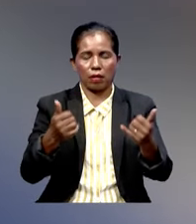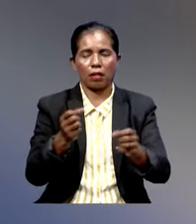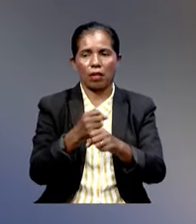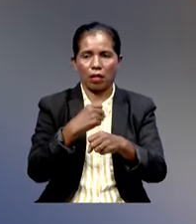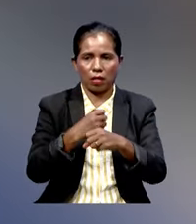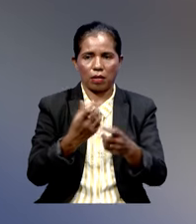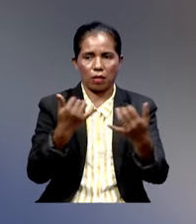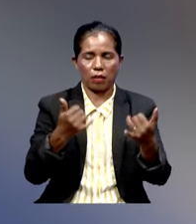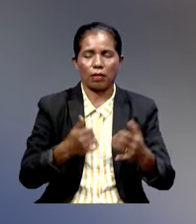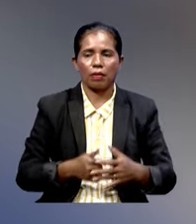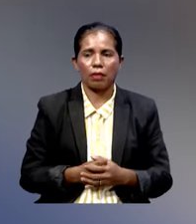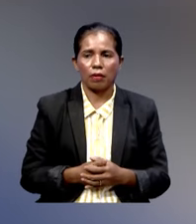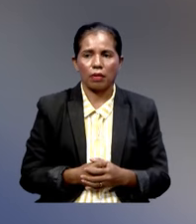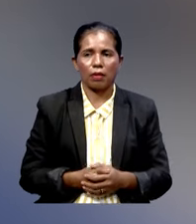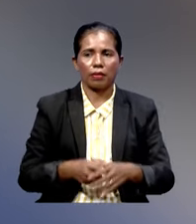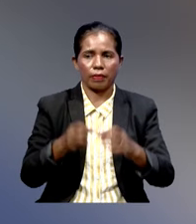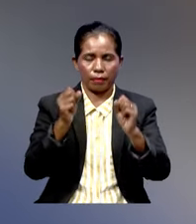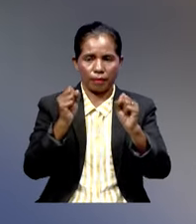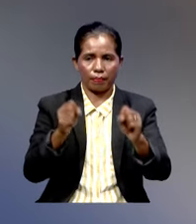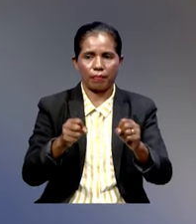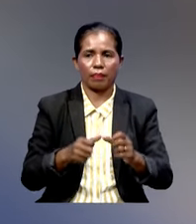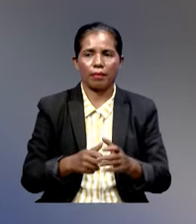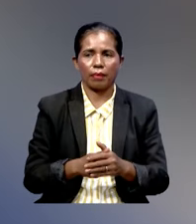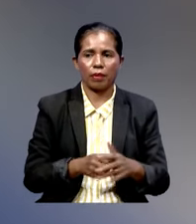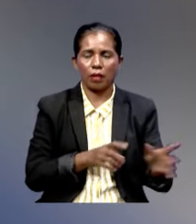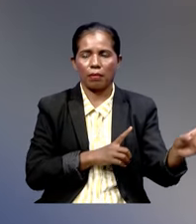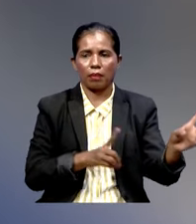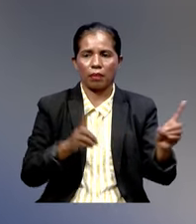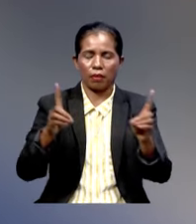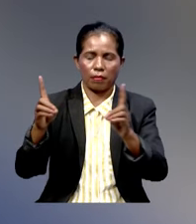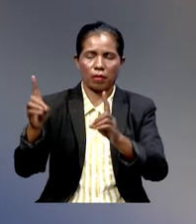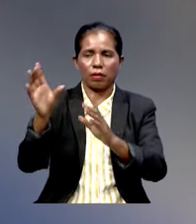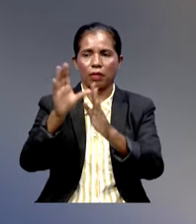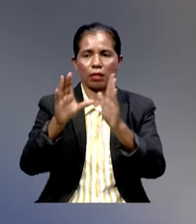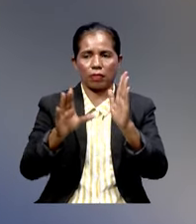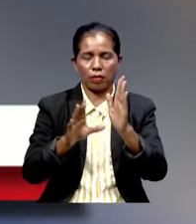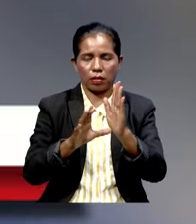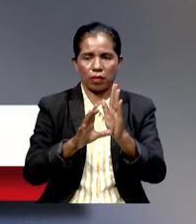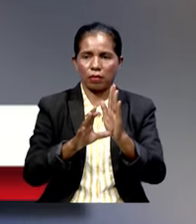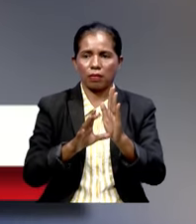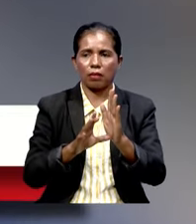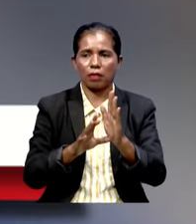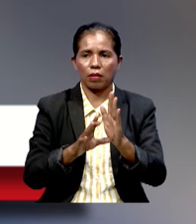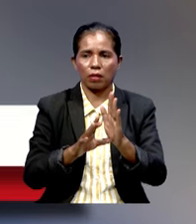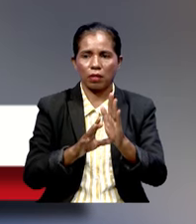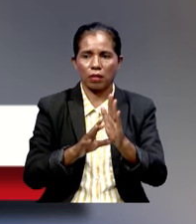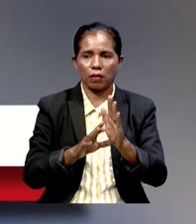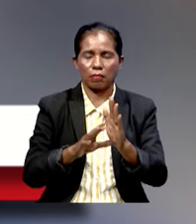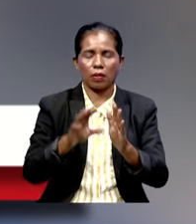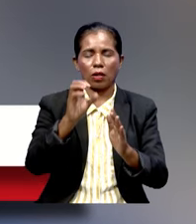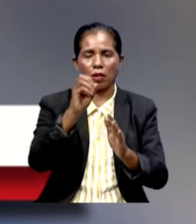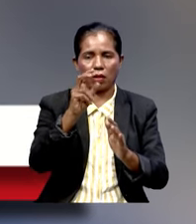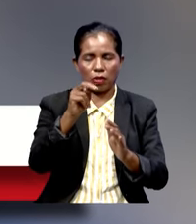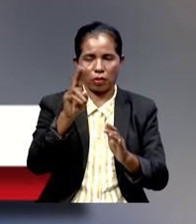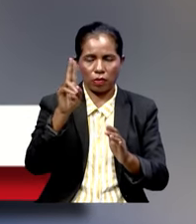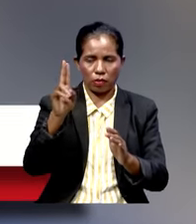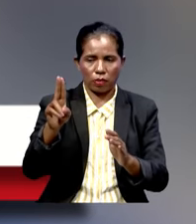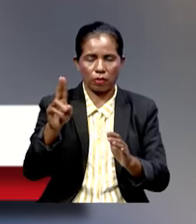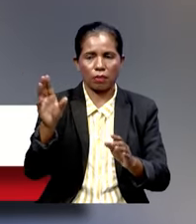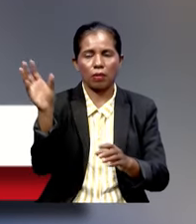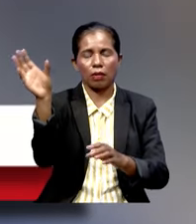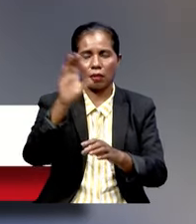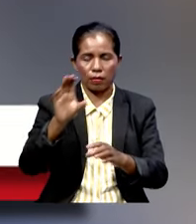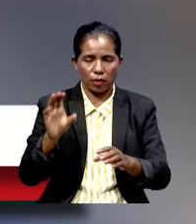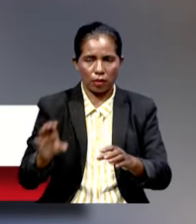halau darau atu bele implementa a convenção das Nações Unidas sobre mudanças climáticas e